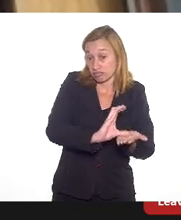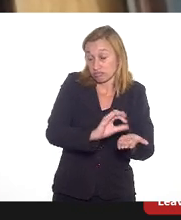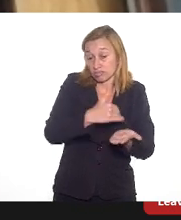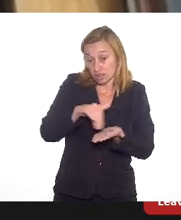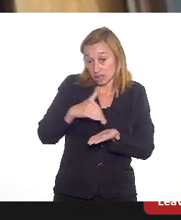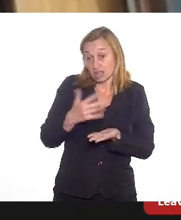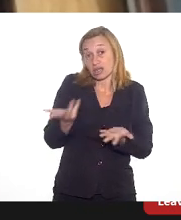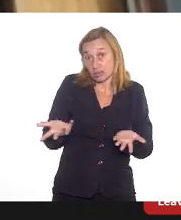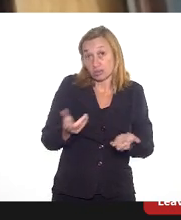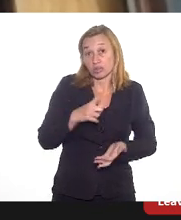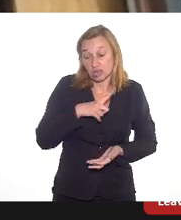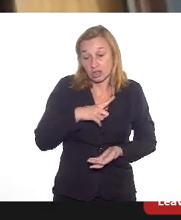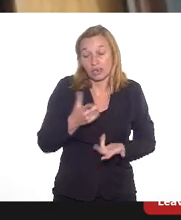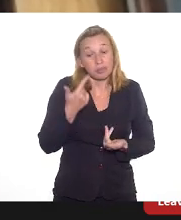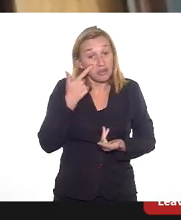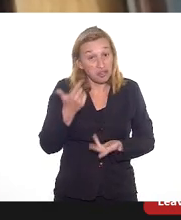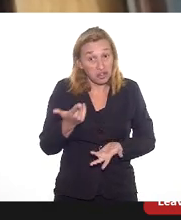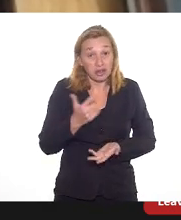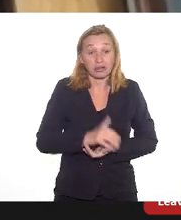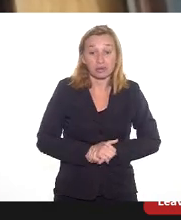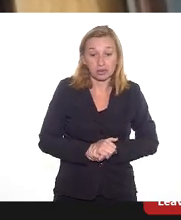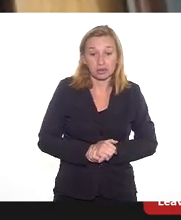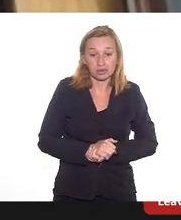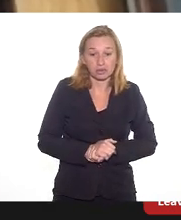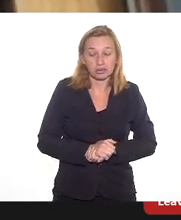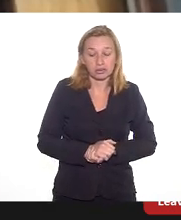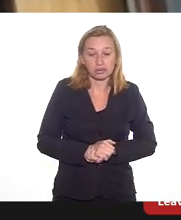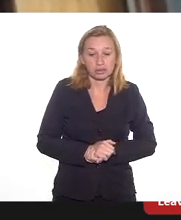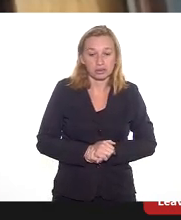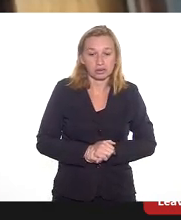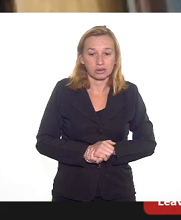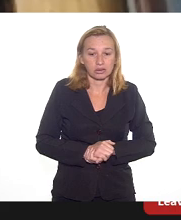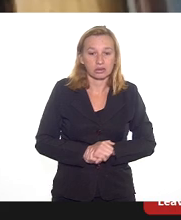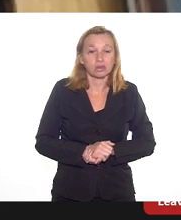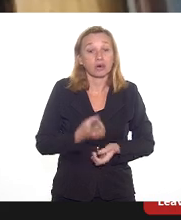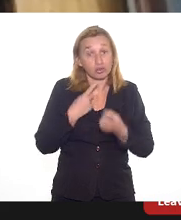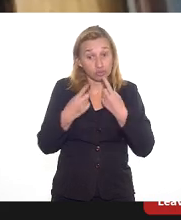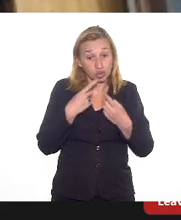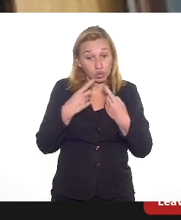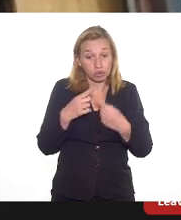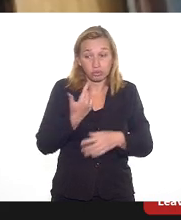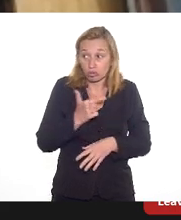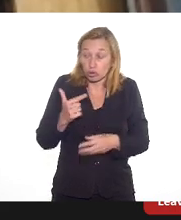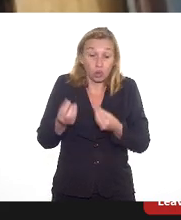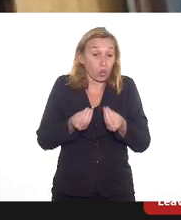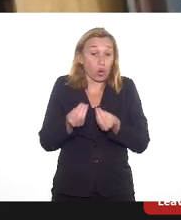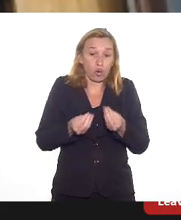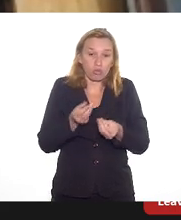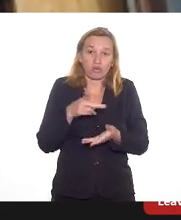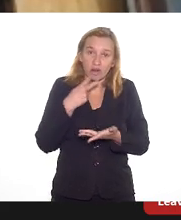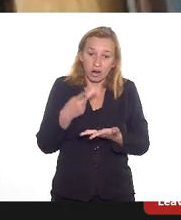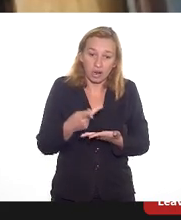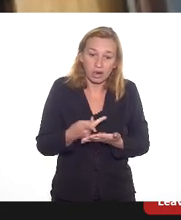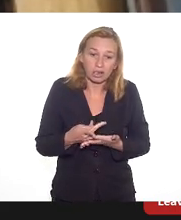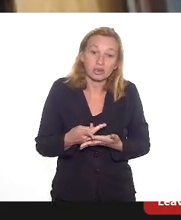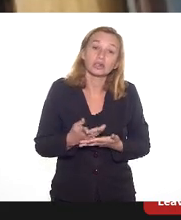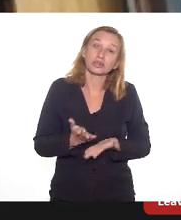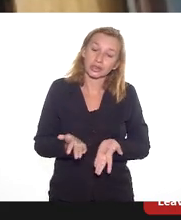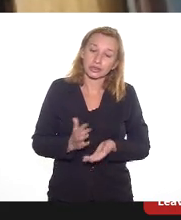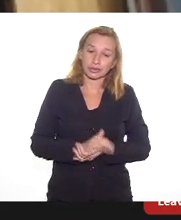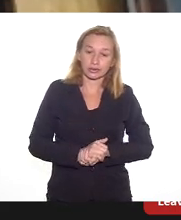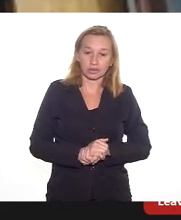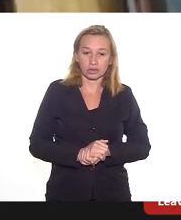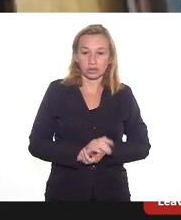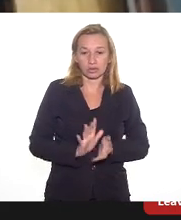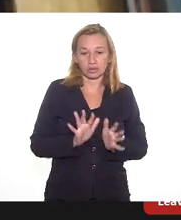precisa de orçamento também para poder efetivar isso. Aí é uma discussão que eu não tenho como travar. E aí é que entra